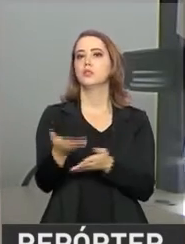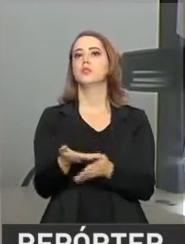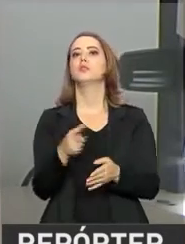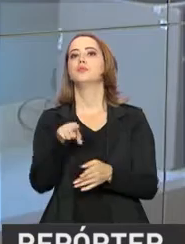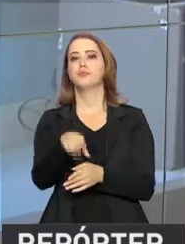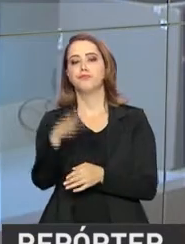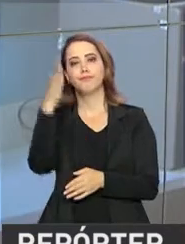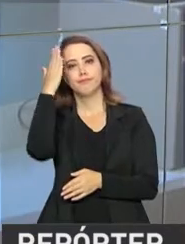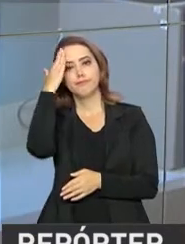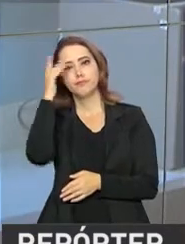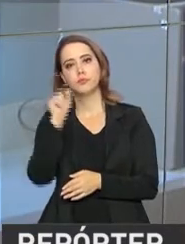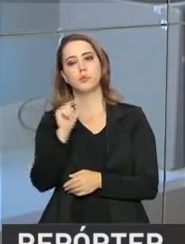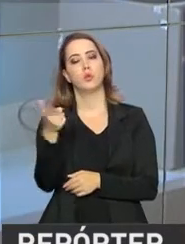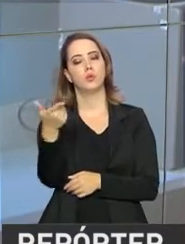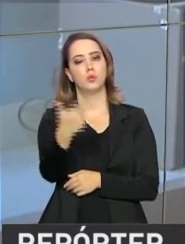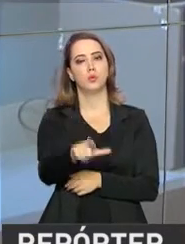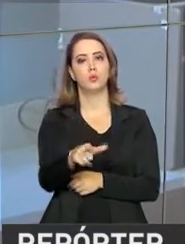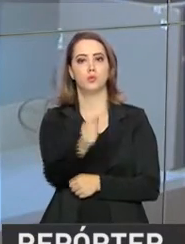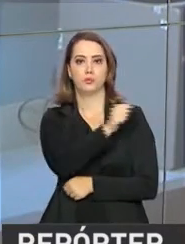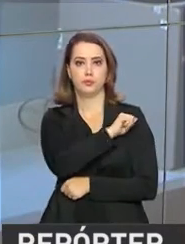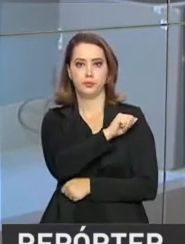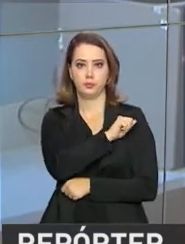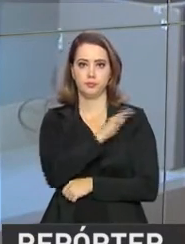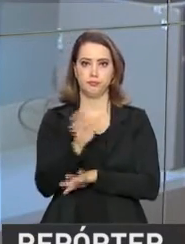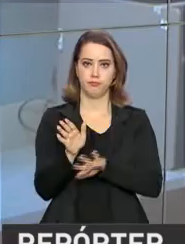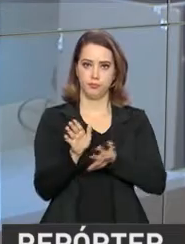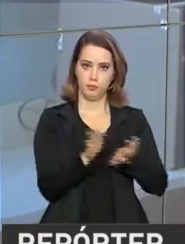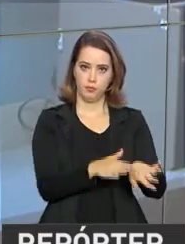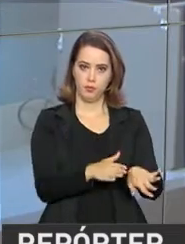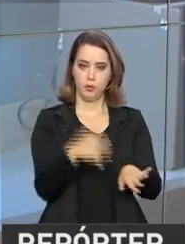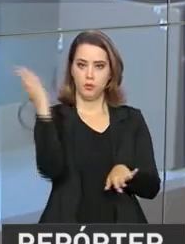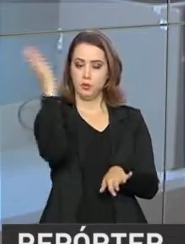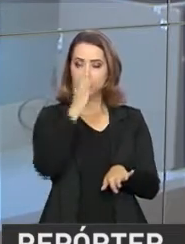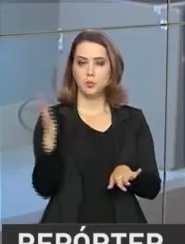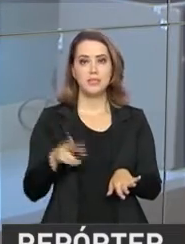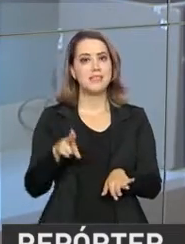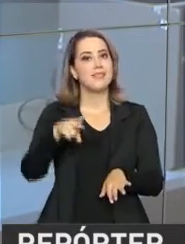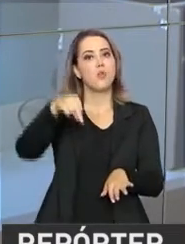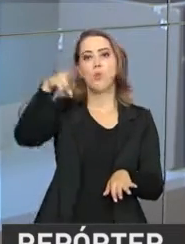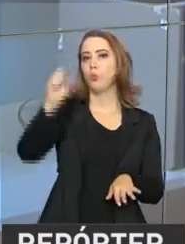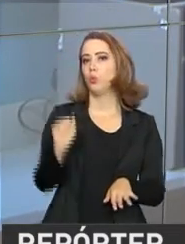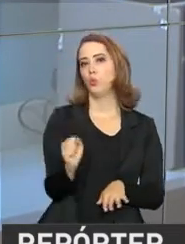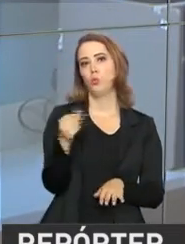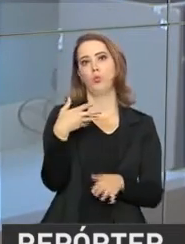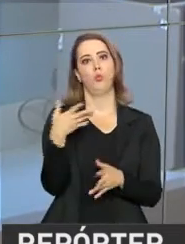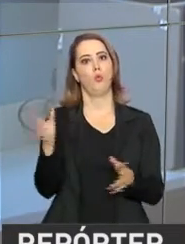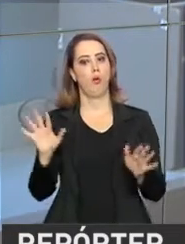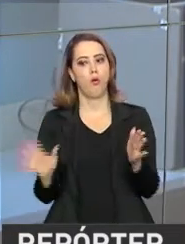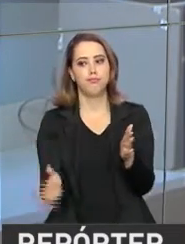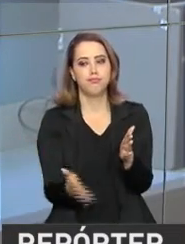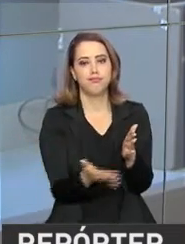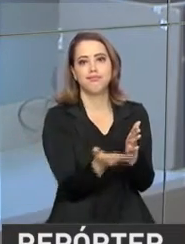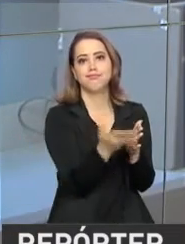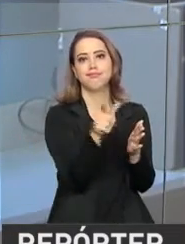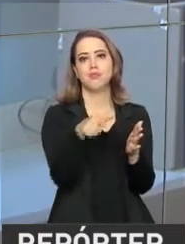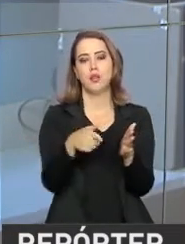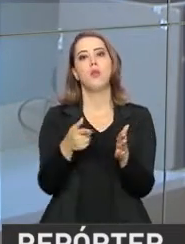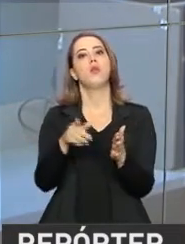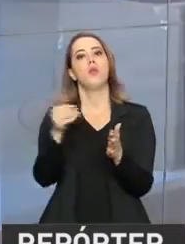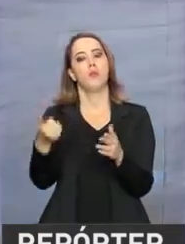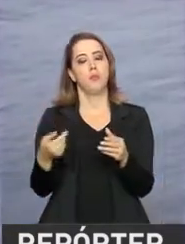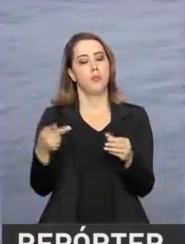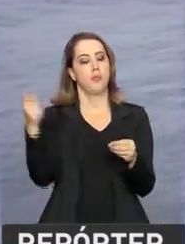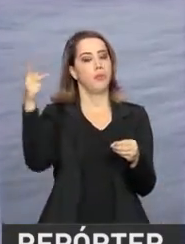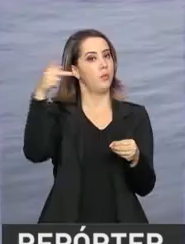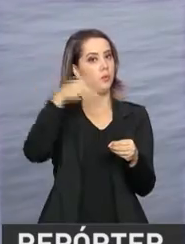outros alunos o brasil nunca produziu tanto petróleo e gás natural em um só mês nossa produção total em